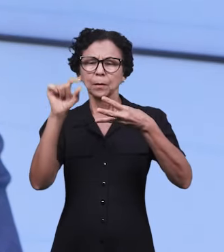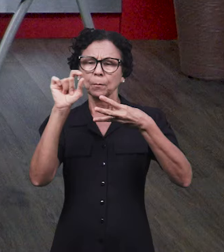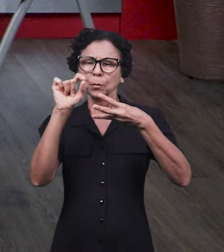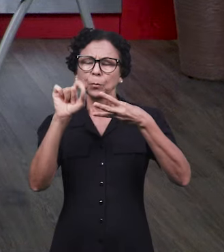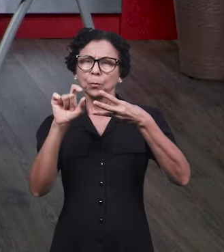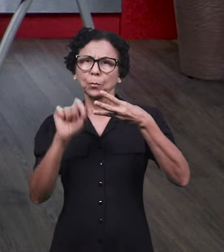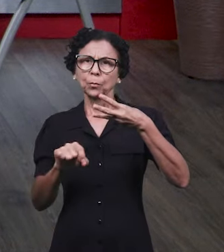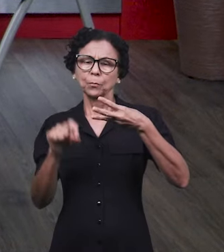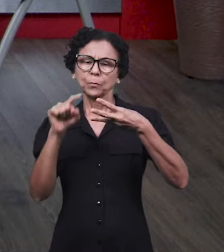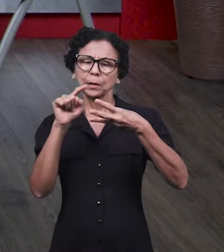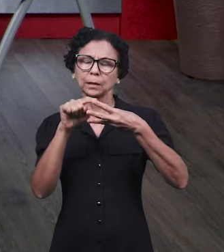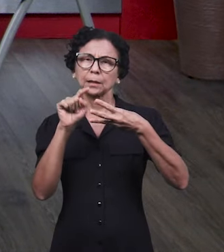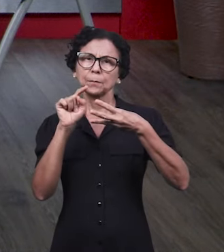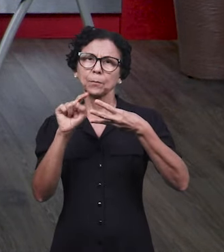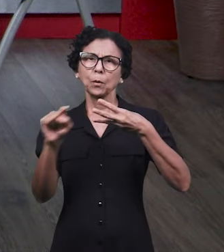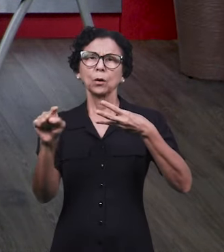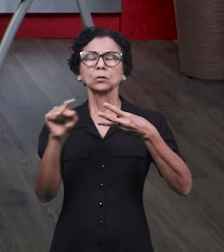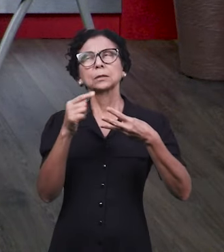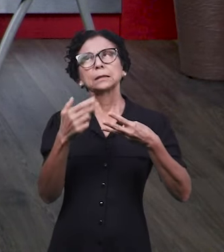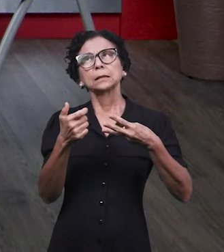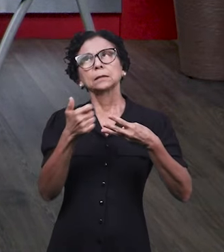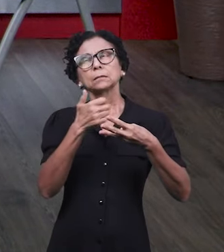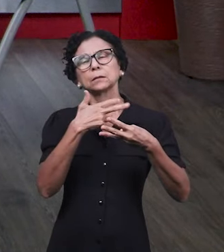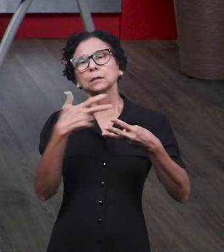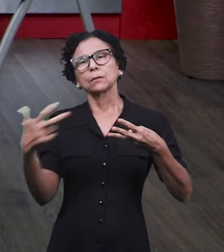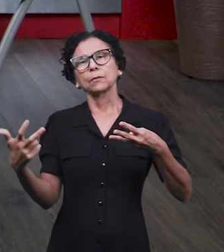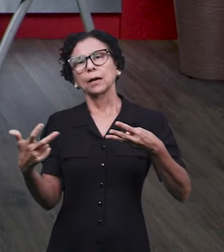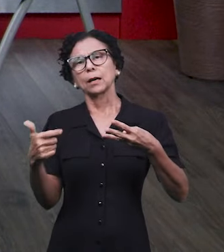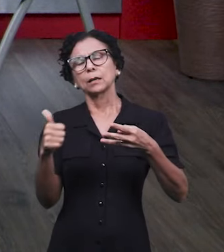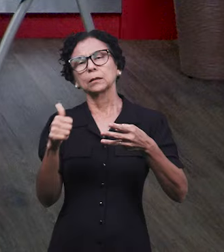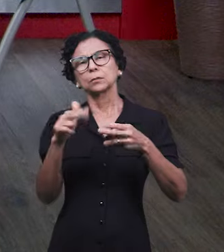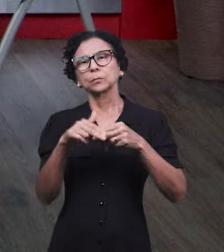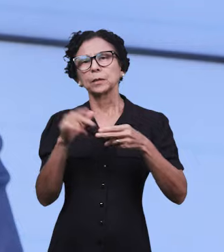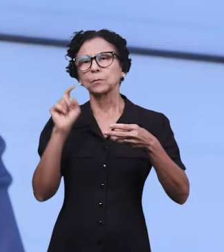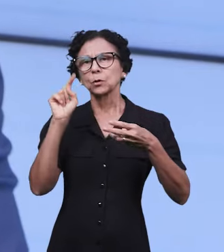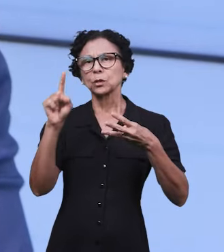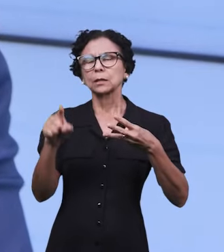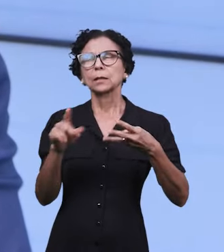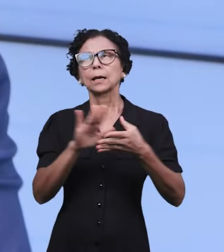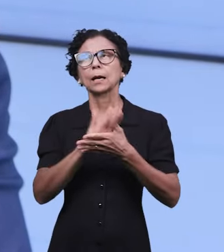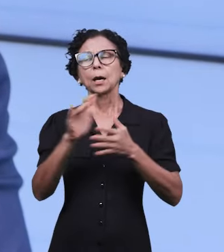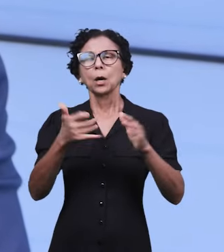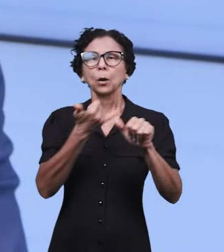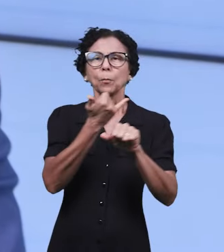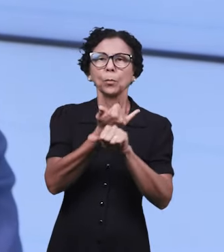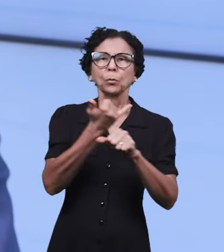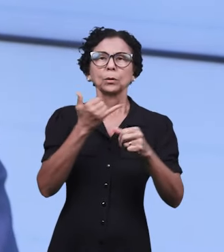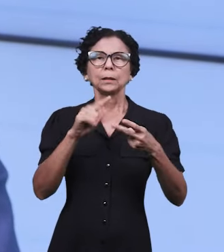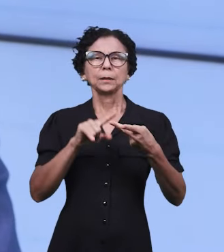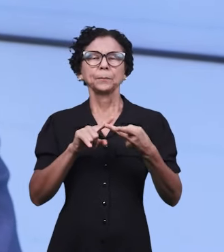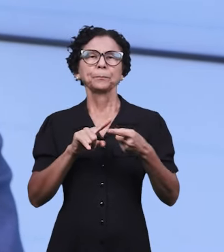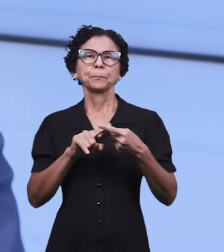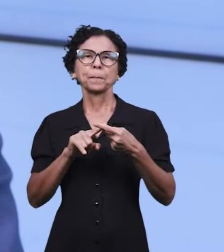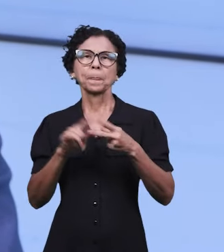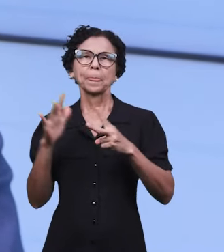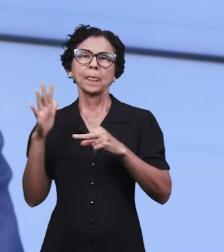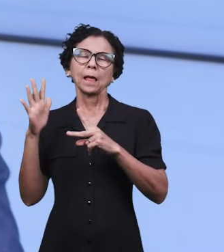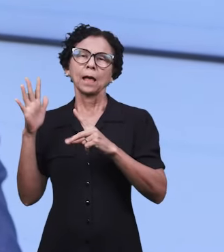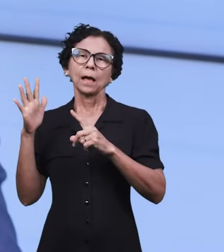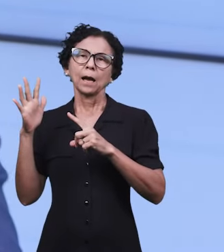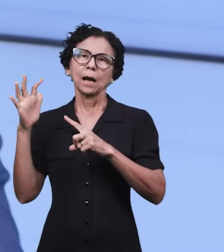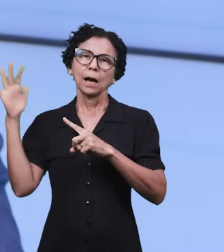está exibindo o seu nome ou por ser um conteúdo próprio pode ser bullying assédio Então por